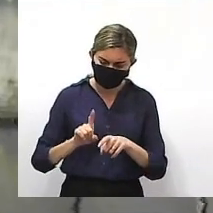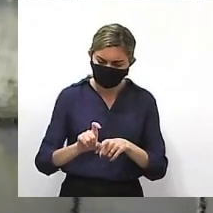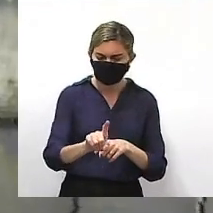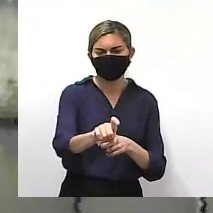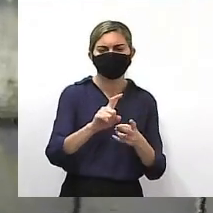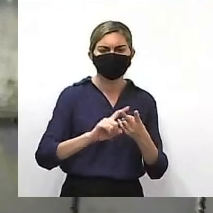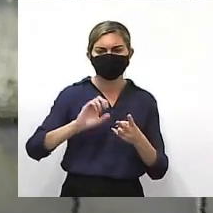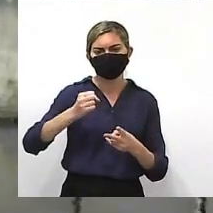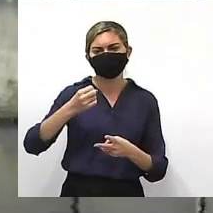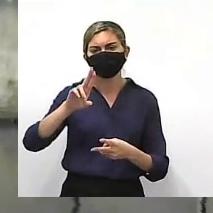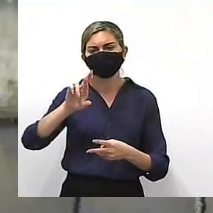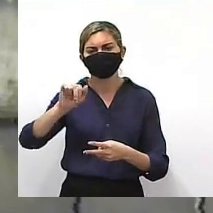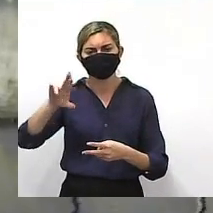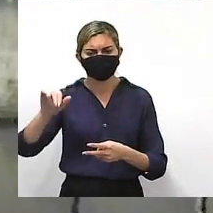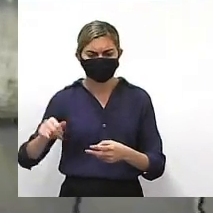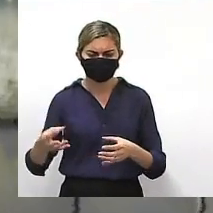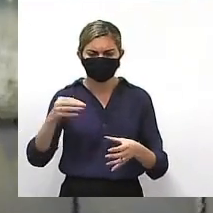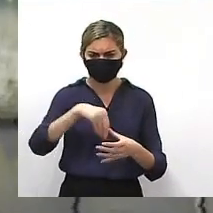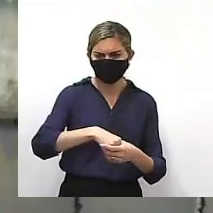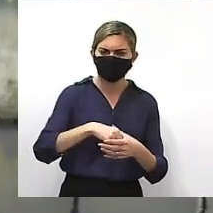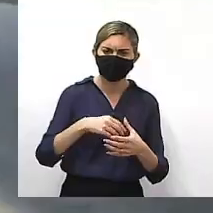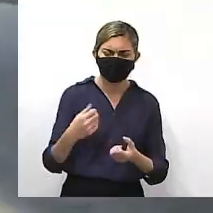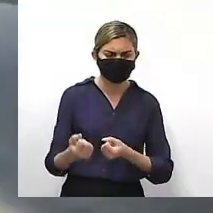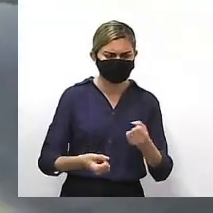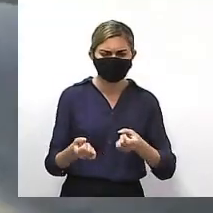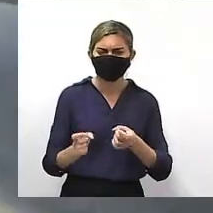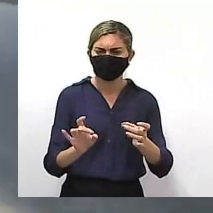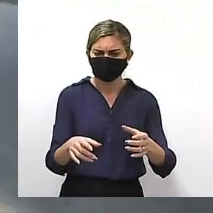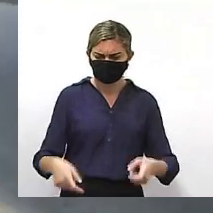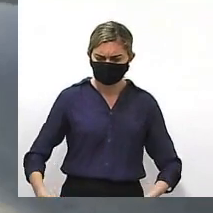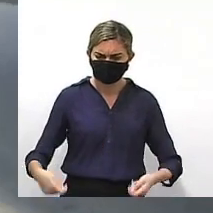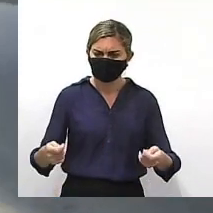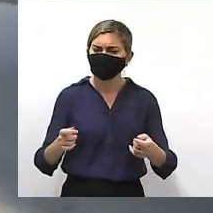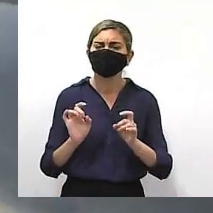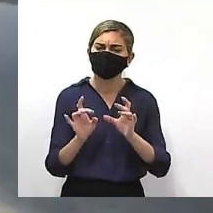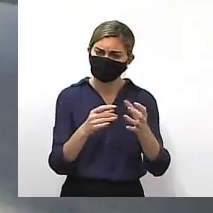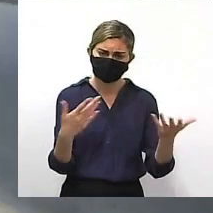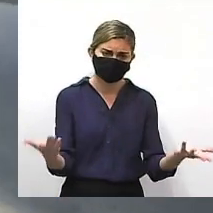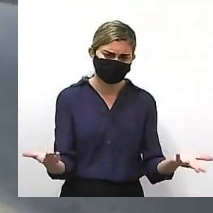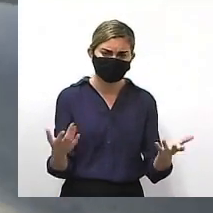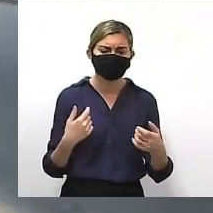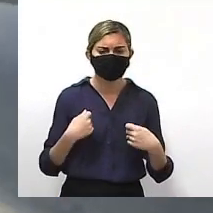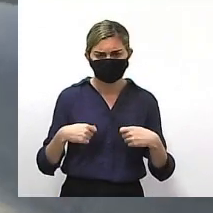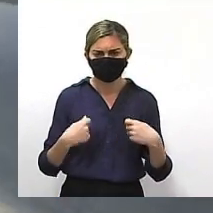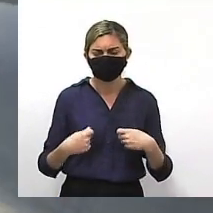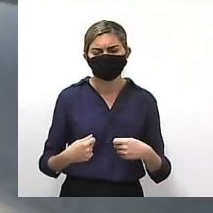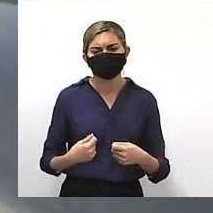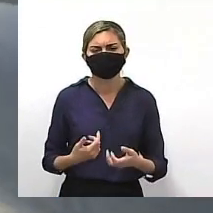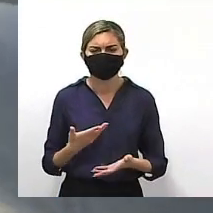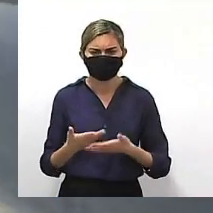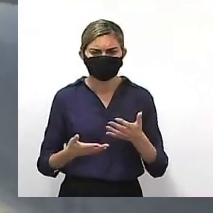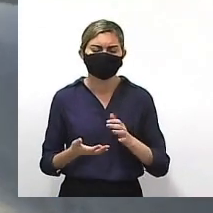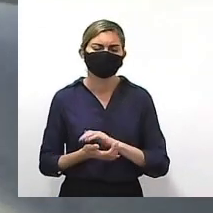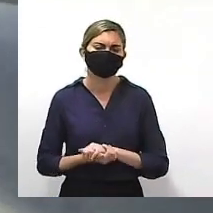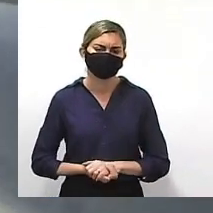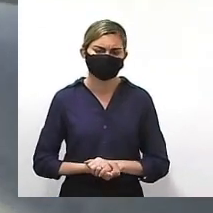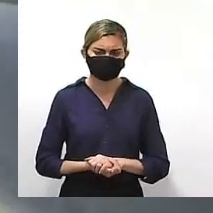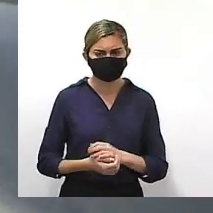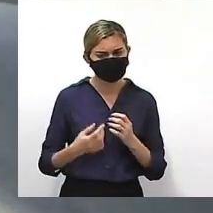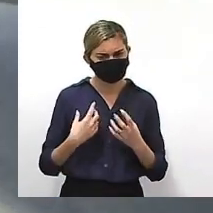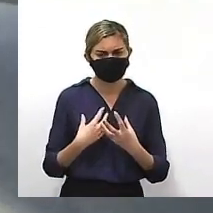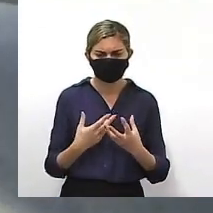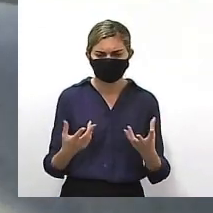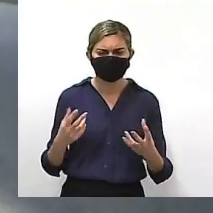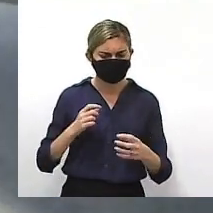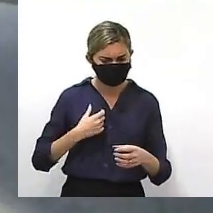e o sururu empacotado, e botava no carro de mão e saía gritando, o camarão, freguês, aí subindo ladeira e descendo ladeira. Tudo daqui da